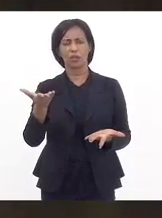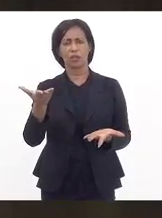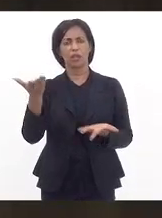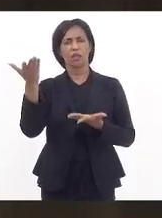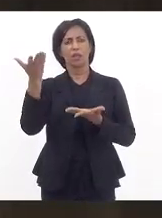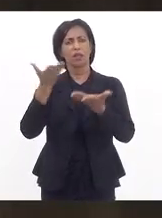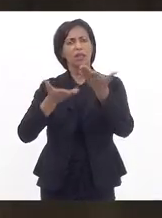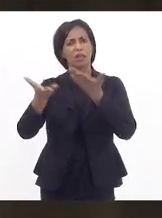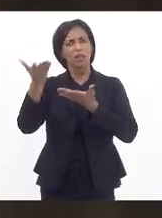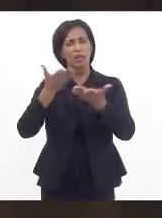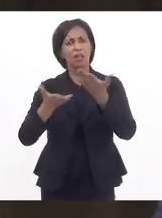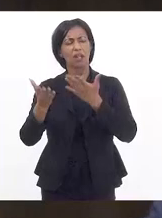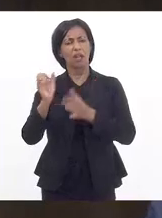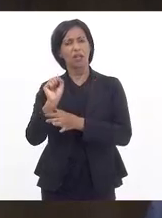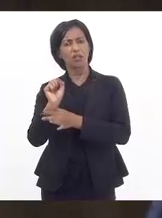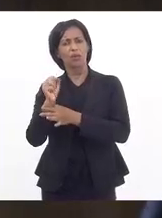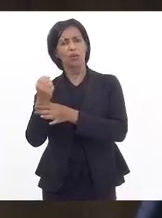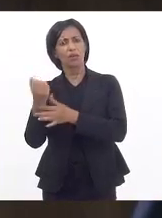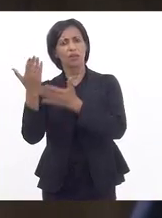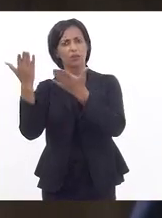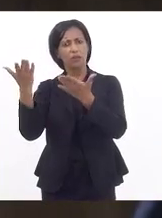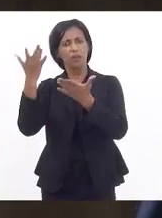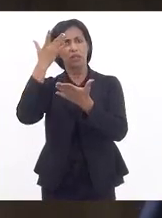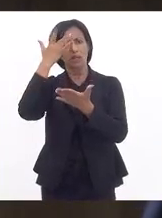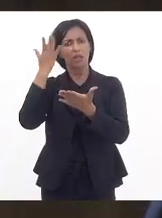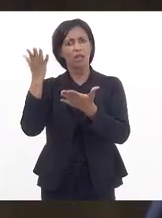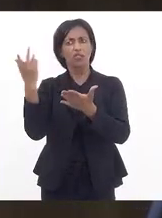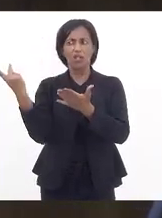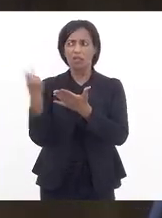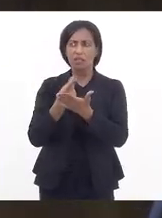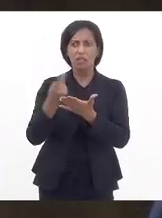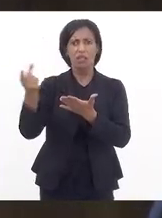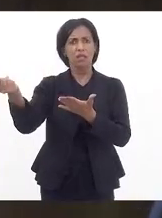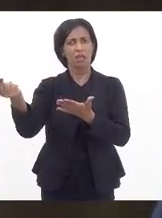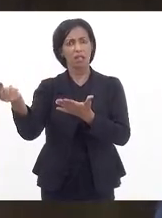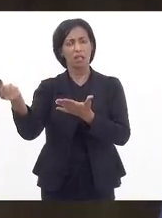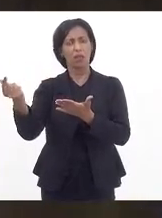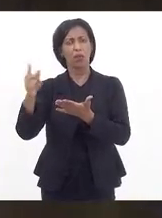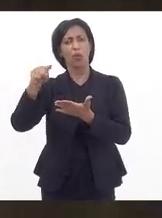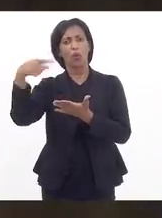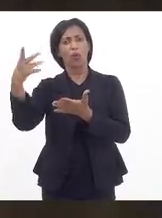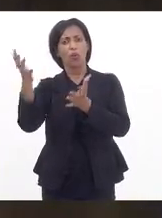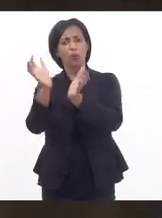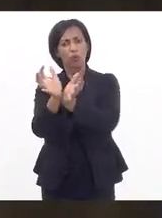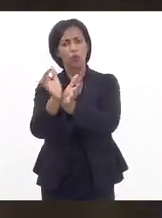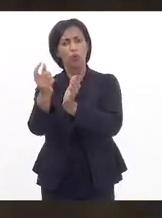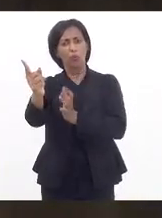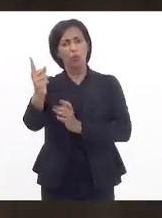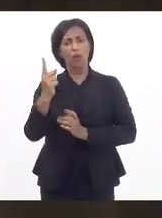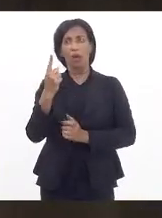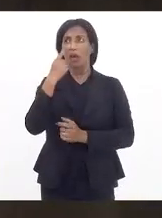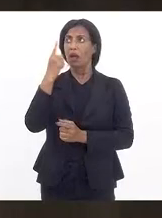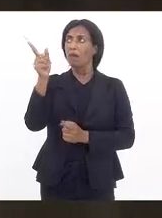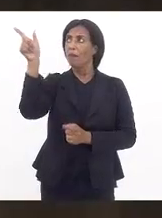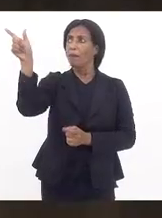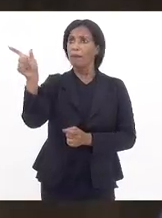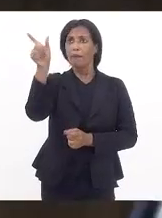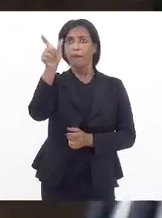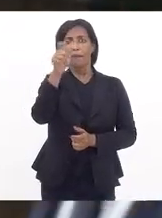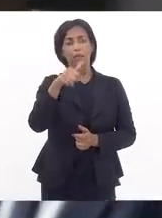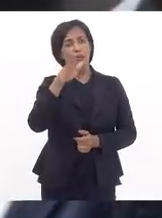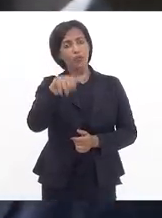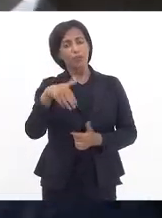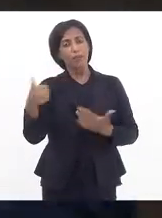interaja com a segurança da Casa e permita que essas pessoas que já saíram posso entrar se você lenço observação pessoas que